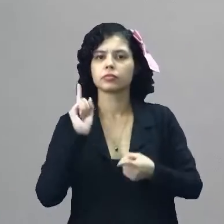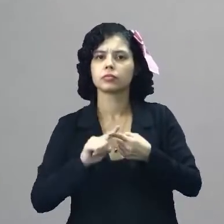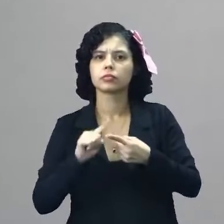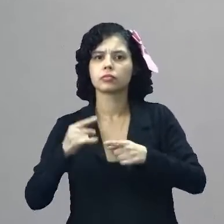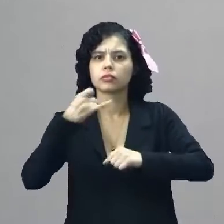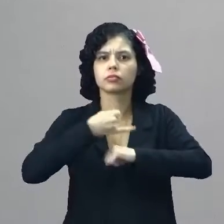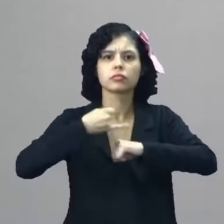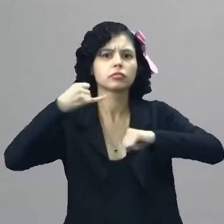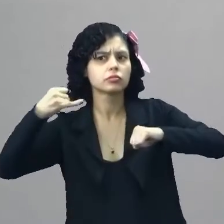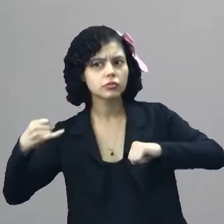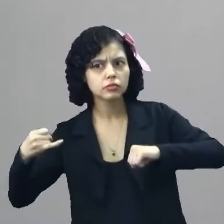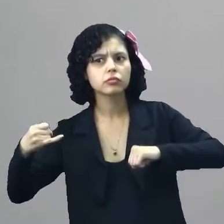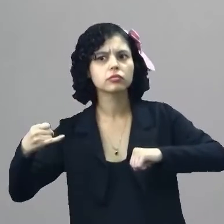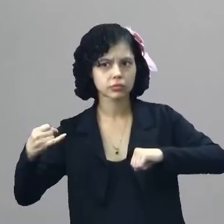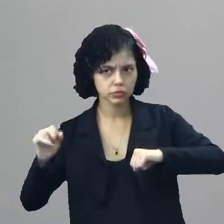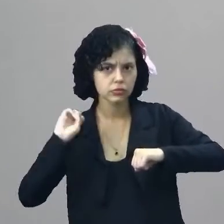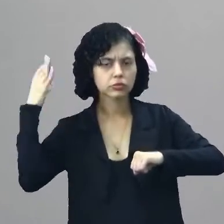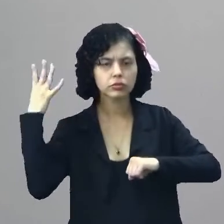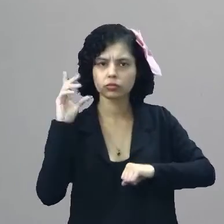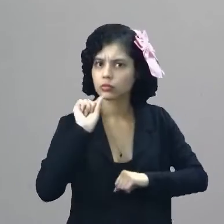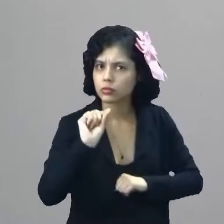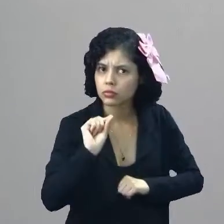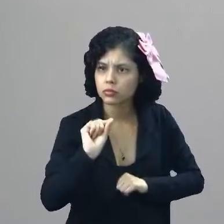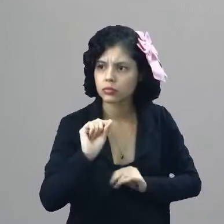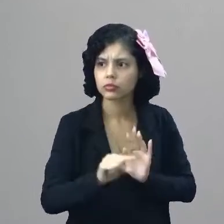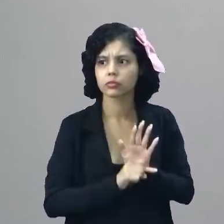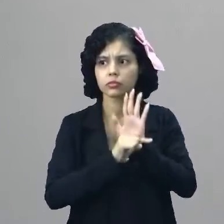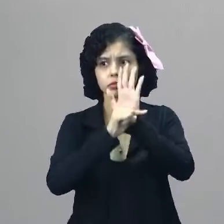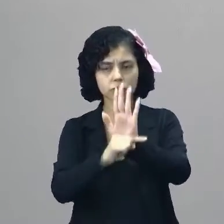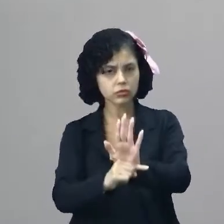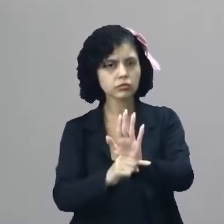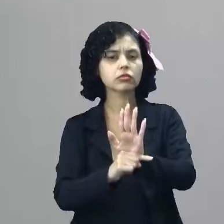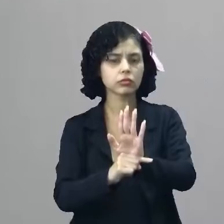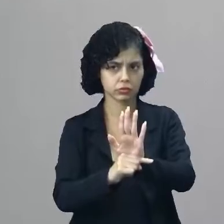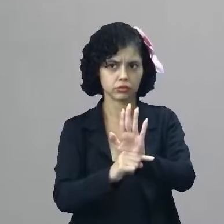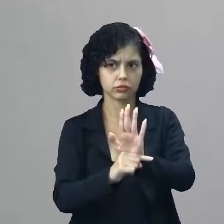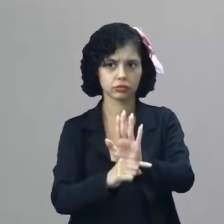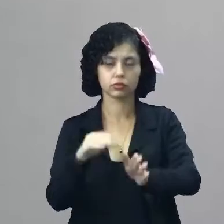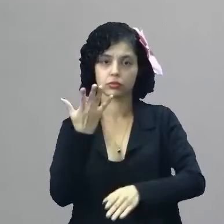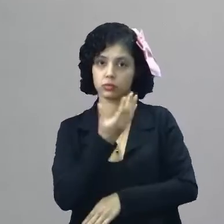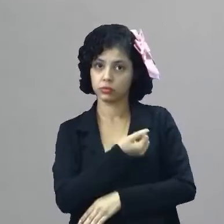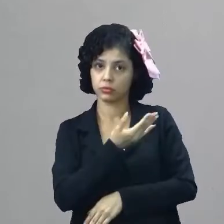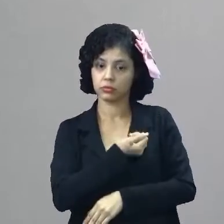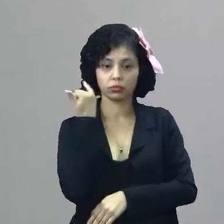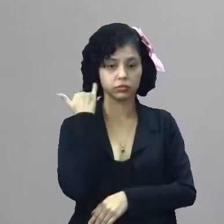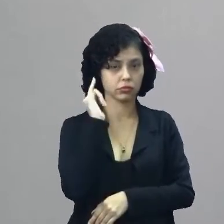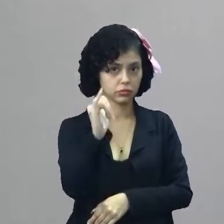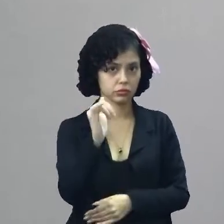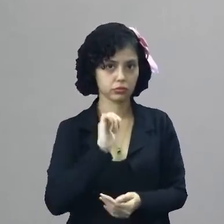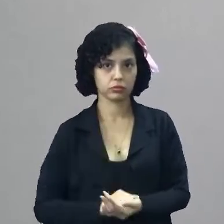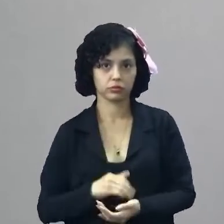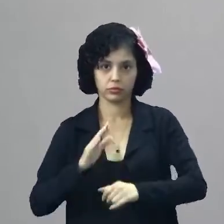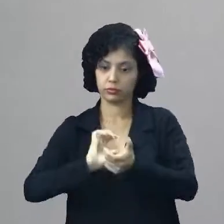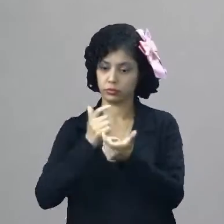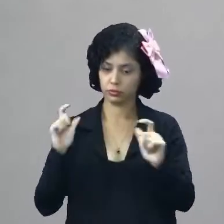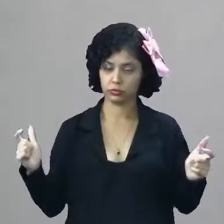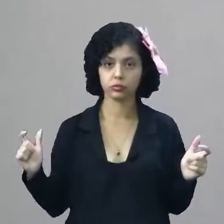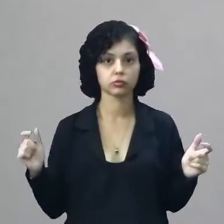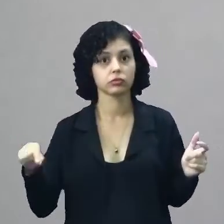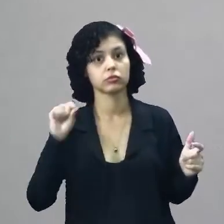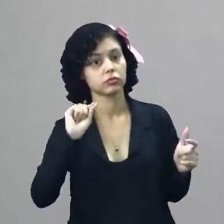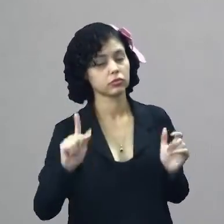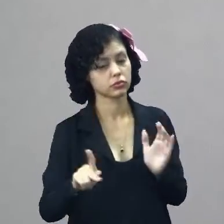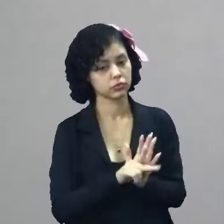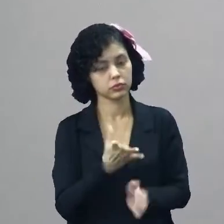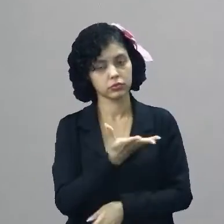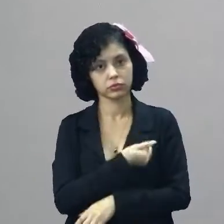são negativos? Porque nesse caso eu estou mostrando para vocês que o número de elétrons está maior do